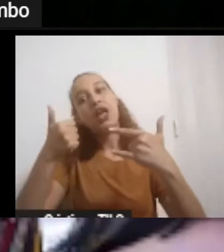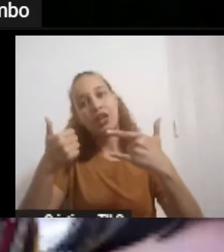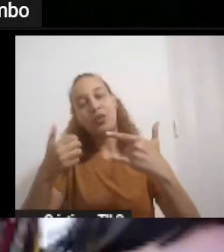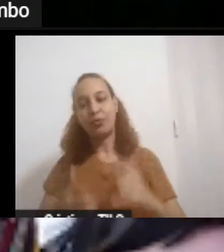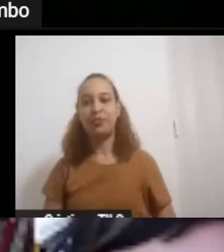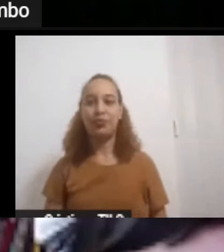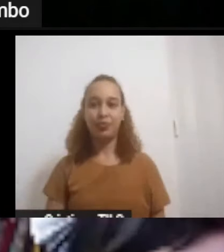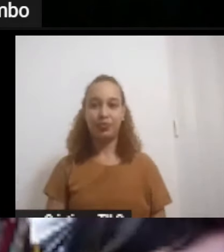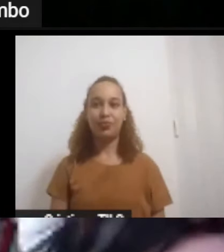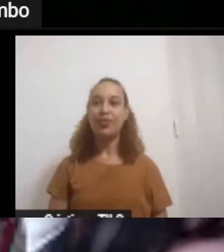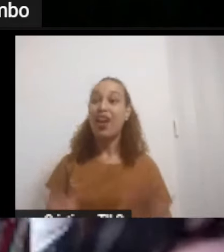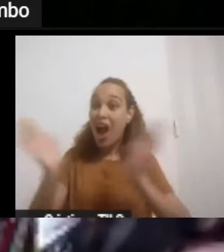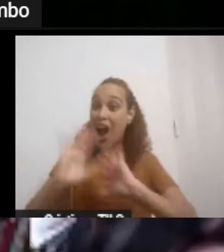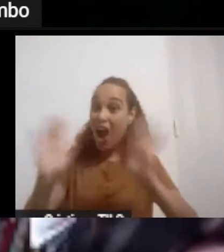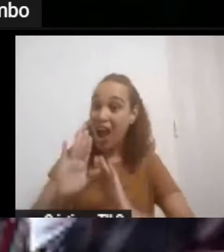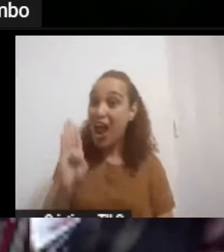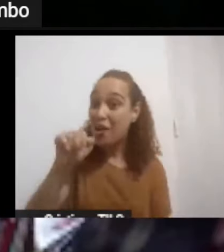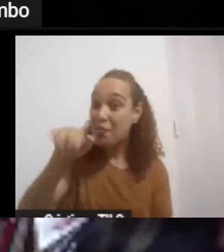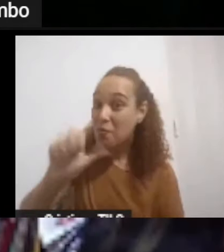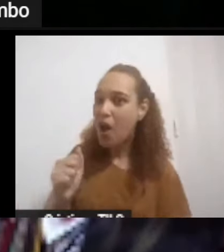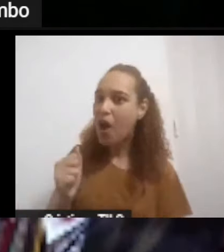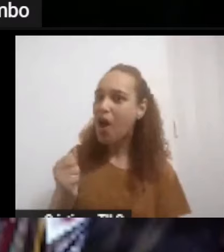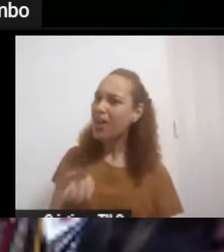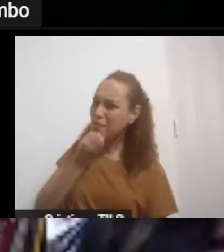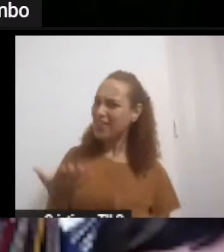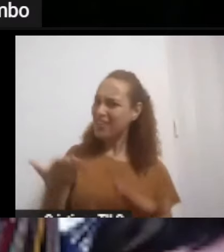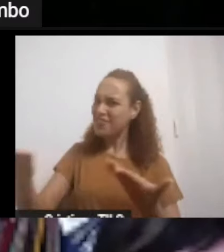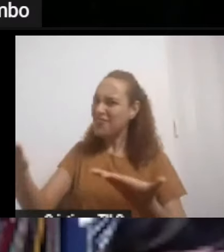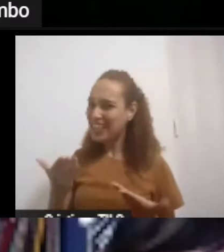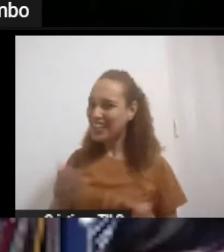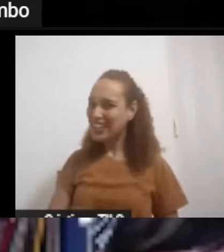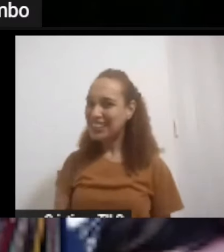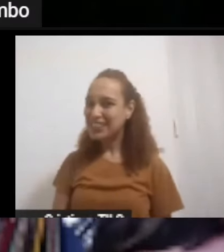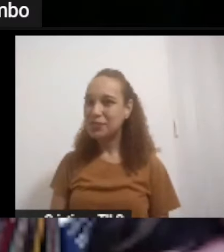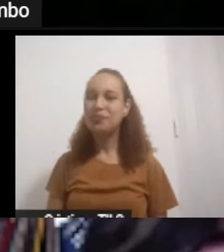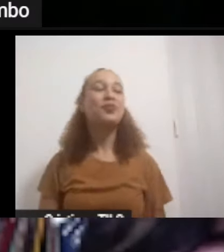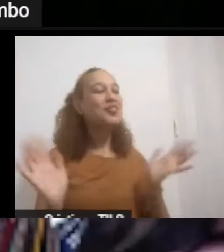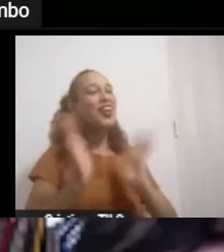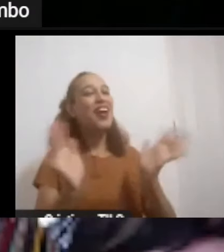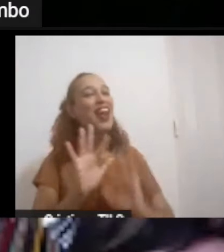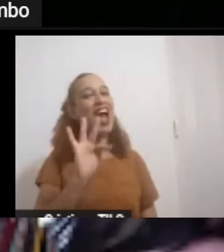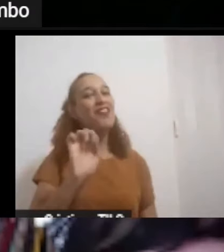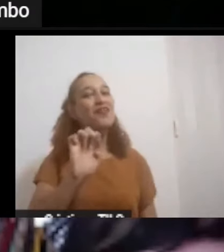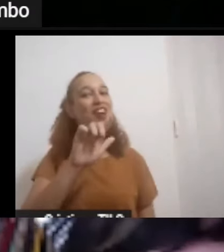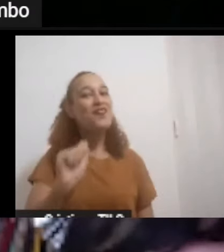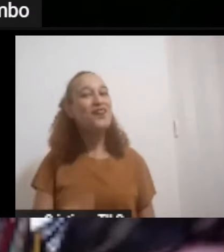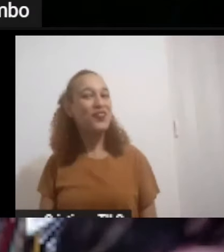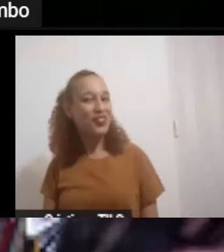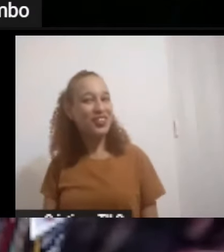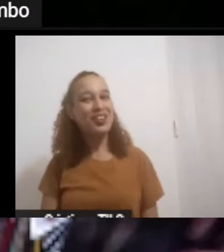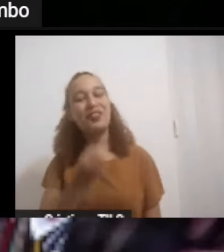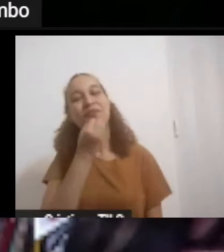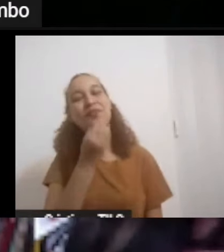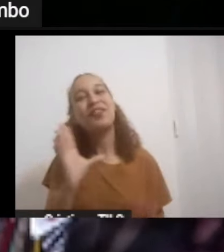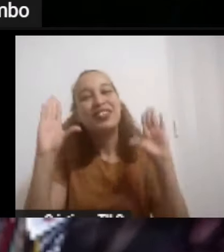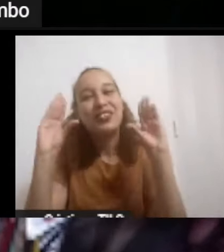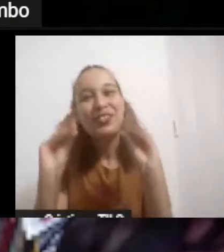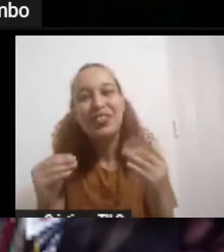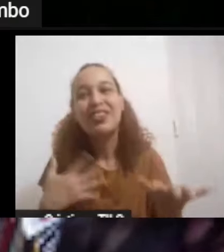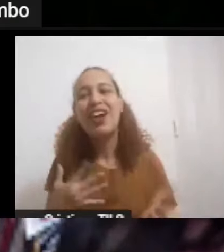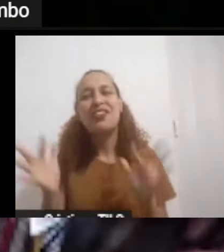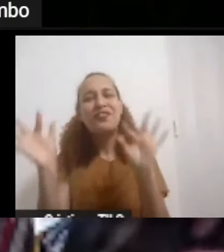Olá, Bruna, seja muito bem-vinda! Olá, Fafá. Boa noite, pessoal. Estou muito feliz de estar aqui com todo mundo